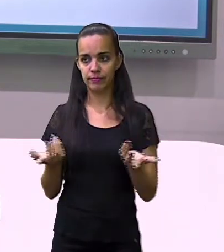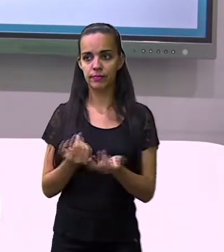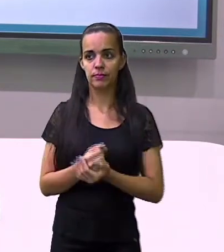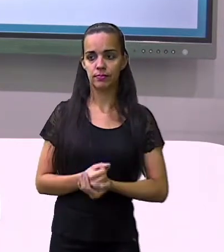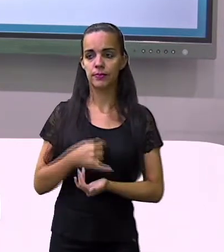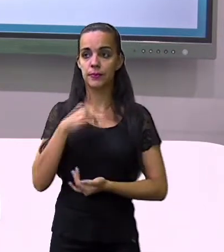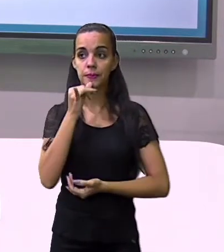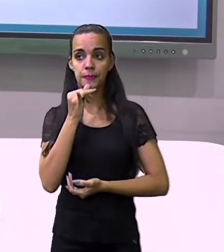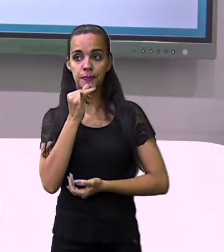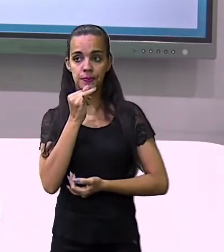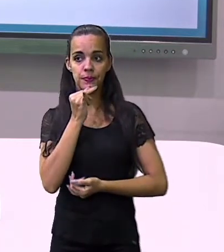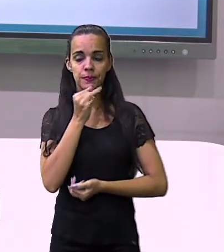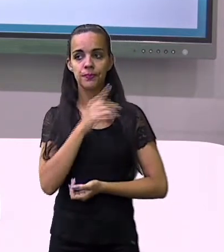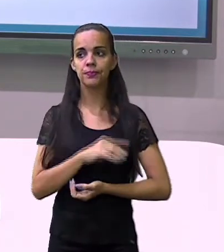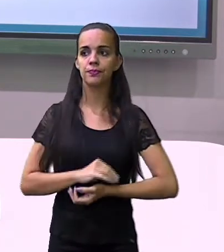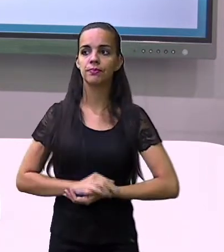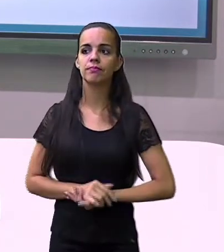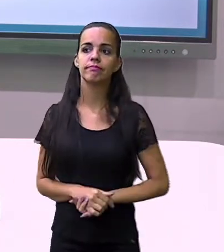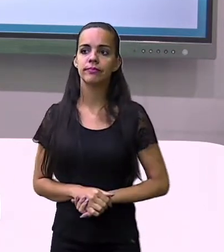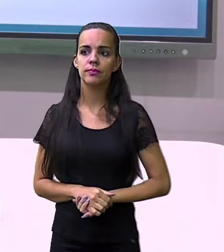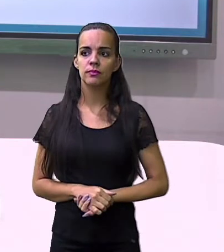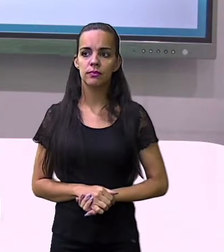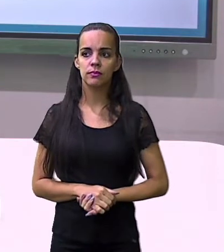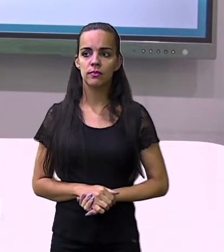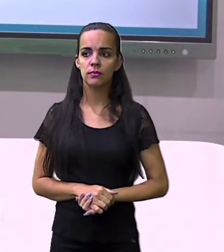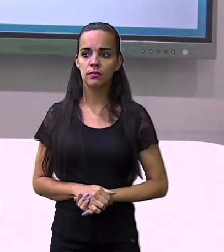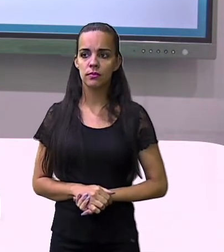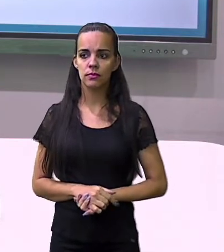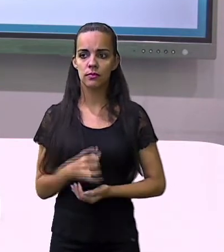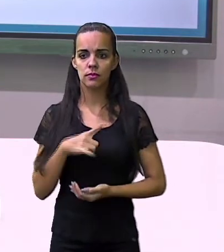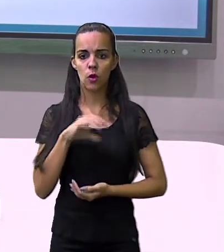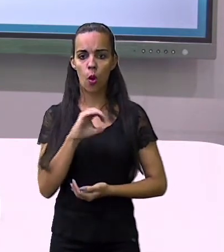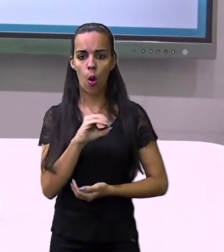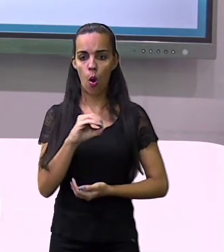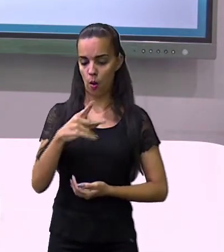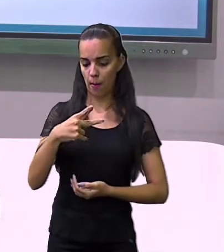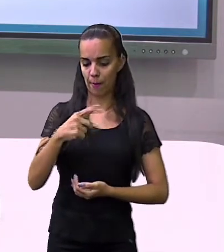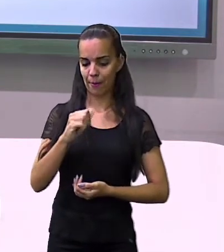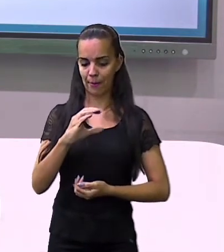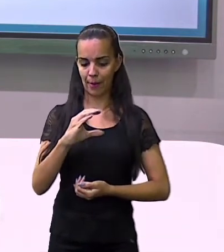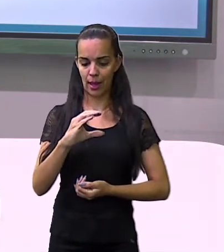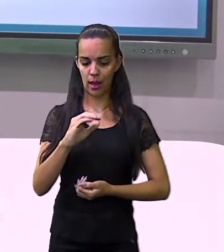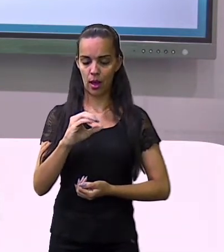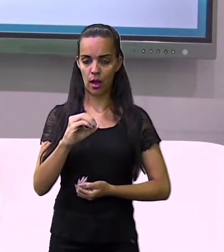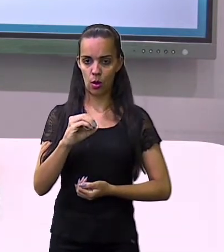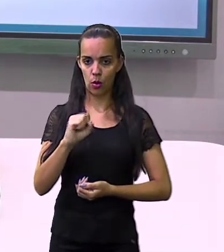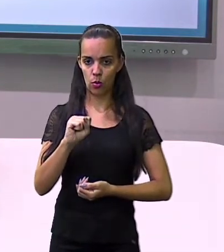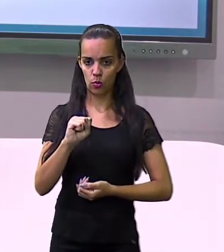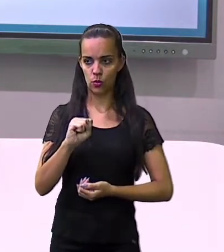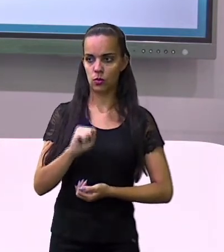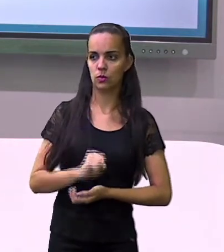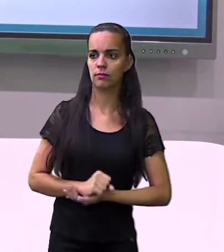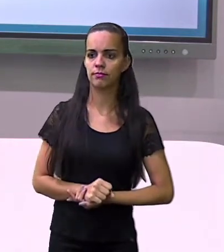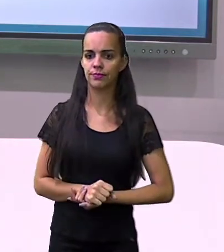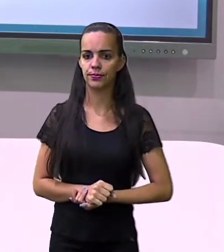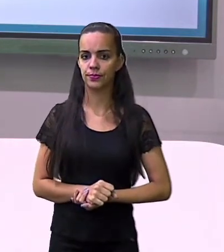por exemplo, corpos opacos, tá? Eu trouxe aqui, por